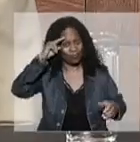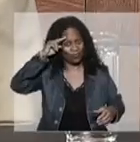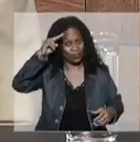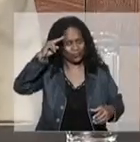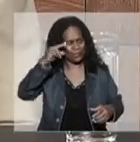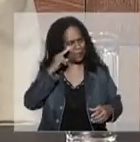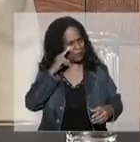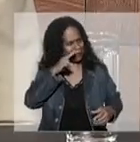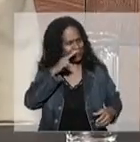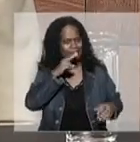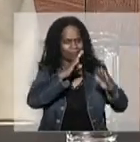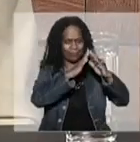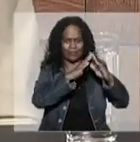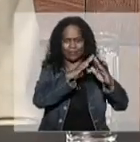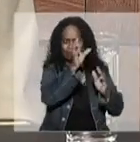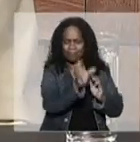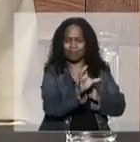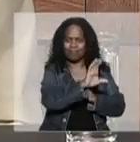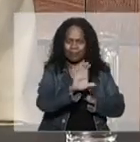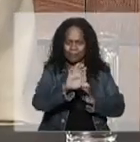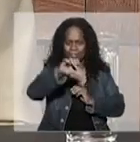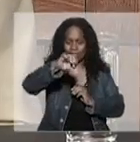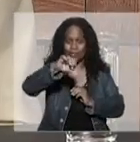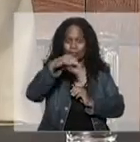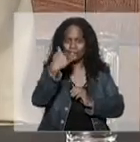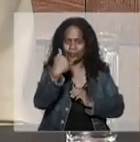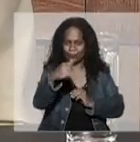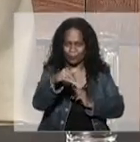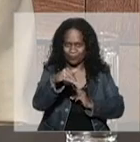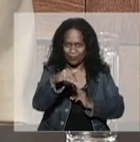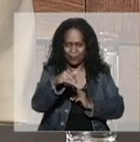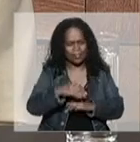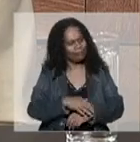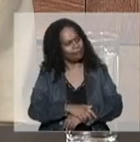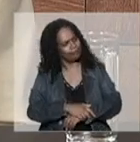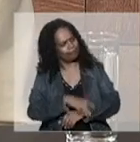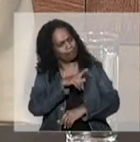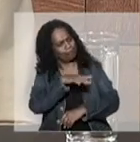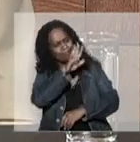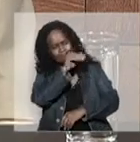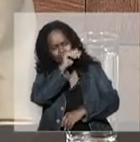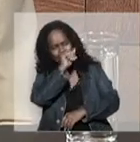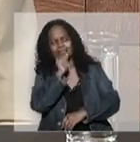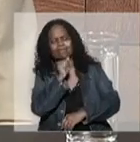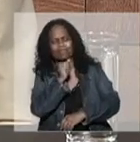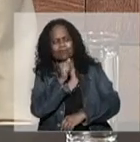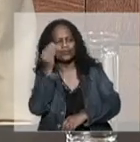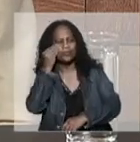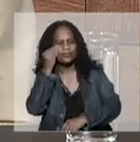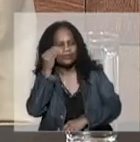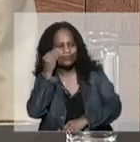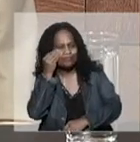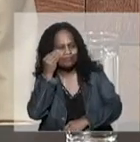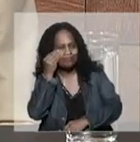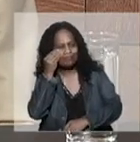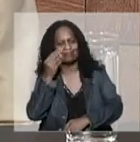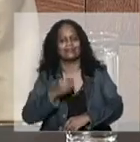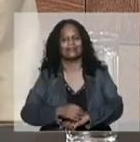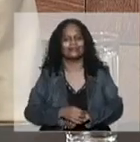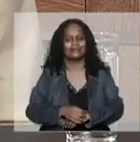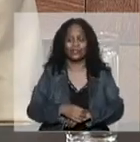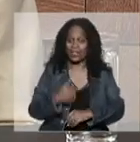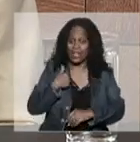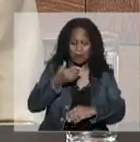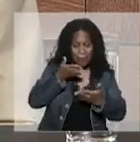gerente da rádio assistia às missas das crianças, que era às 9h30. E um dia ele me chamou para fazer um teste. E eu fui fazer